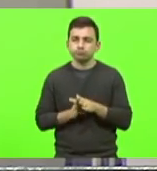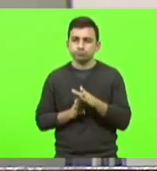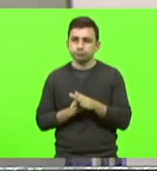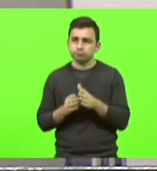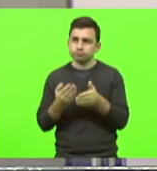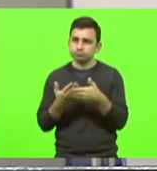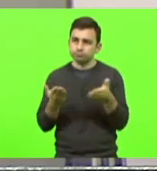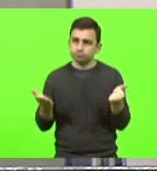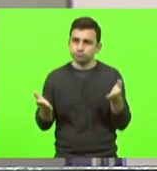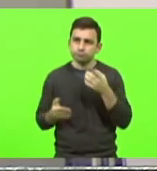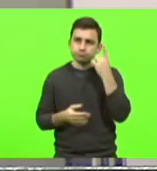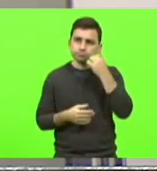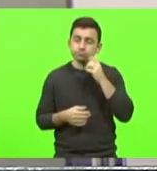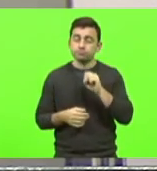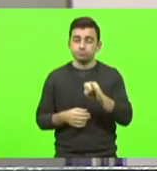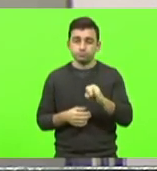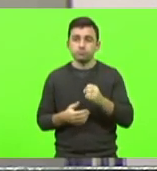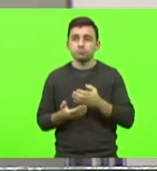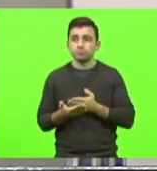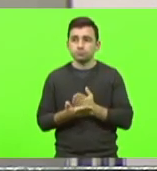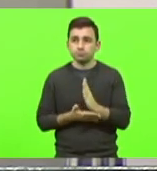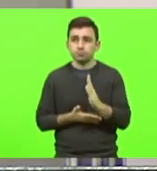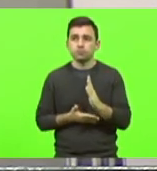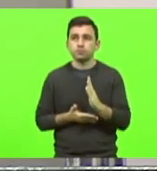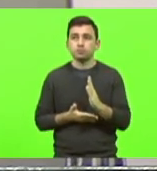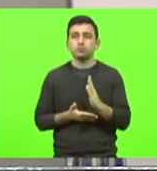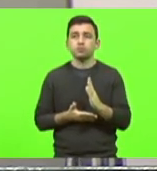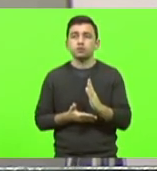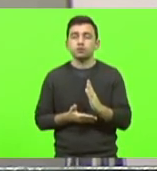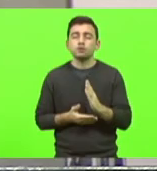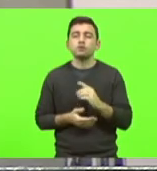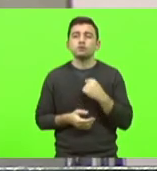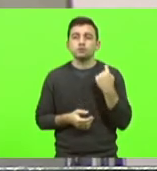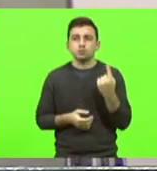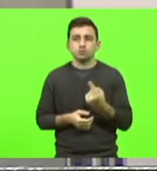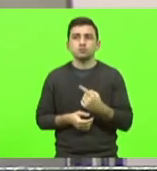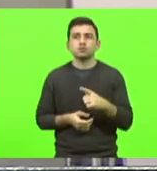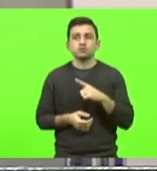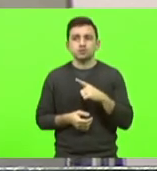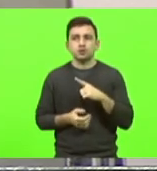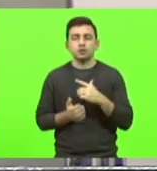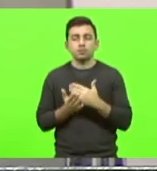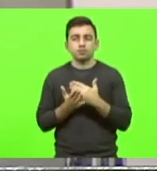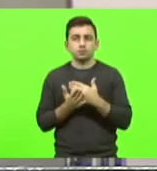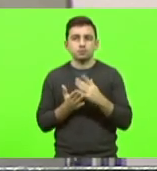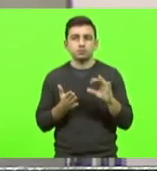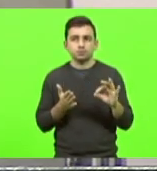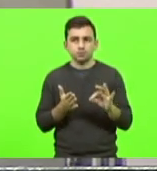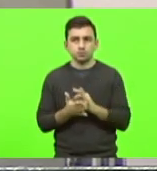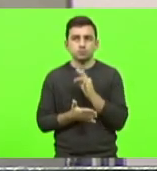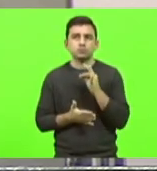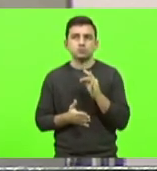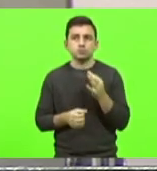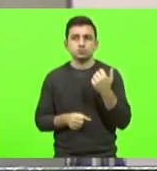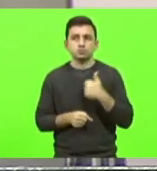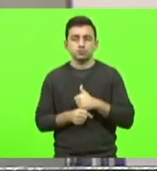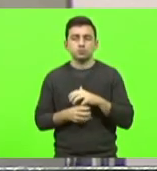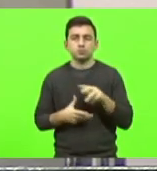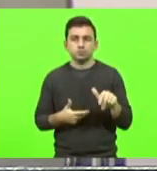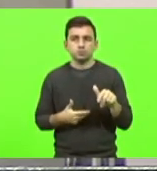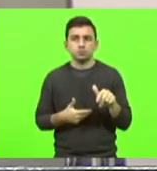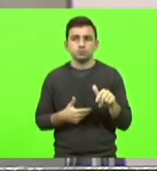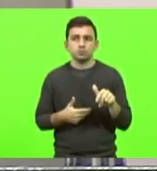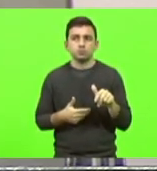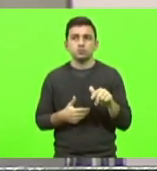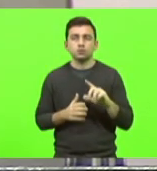se aprovado o presente presente projeto de lei complementar nós temos um destaque ao substitutivo global que ser apreciado